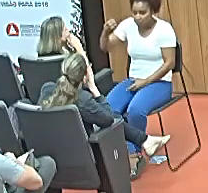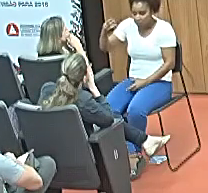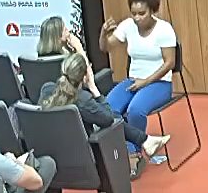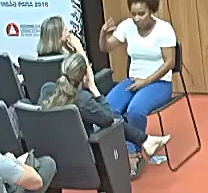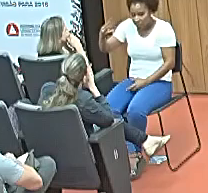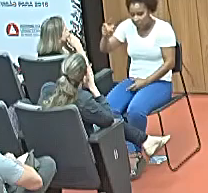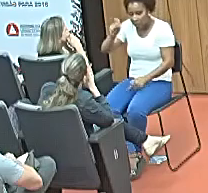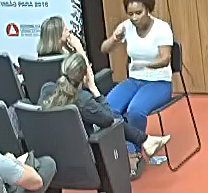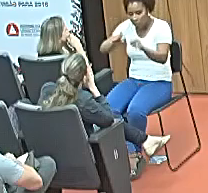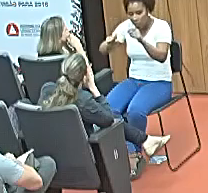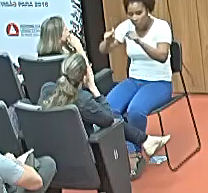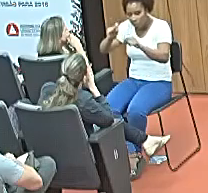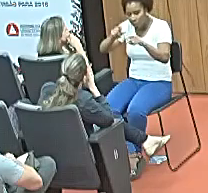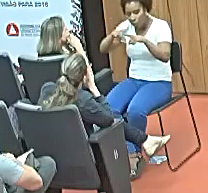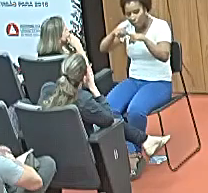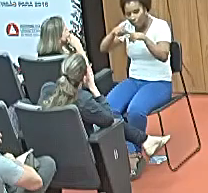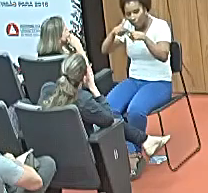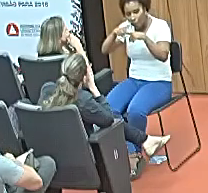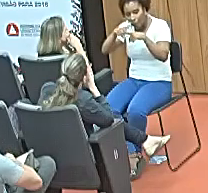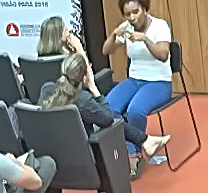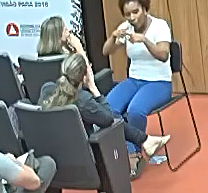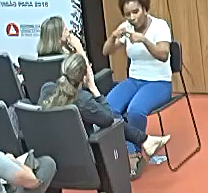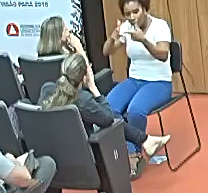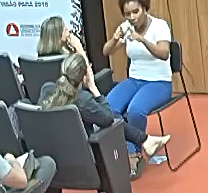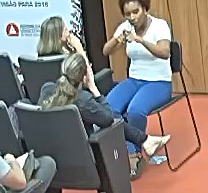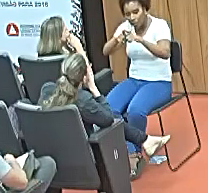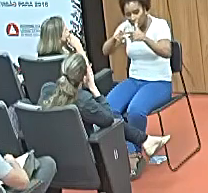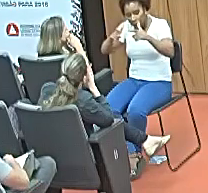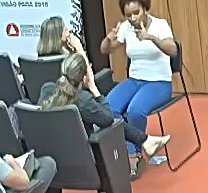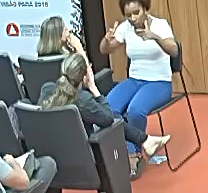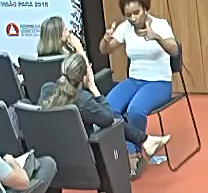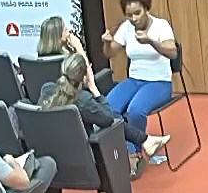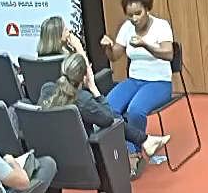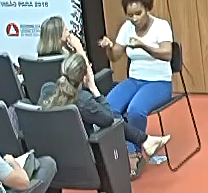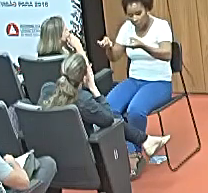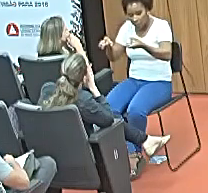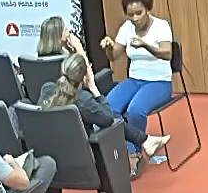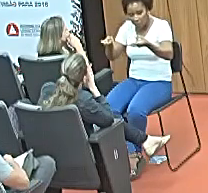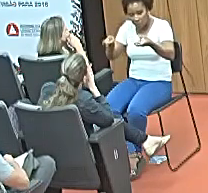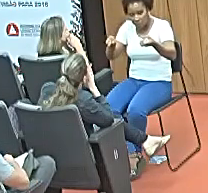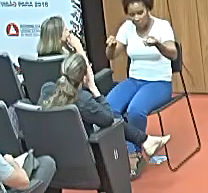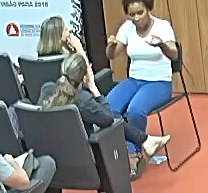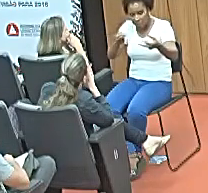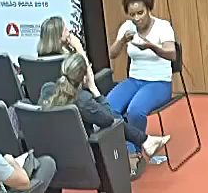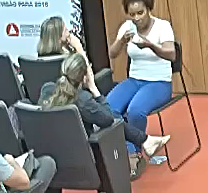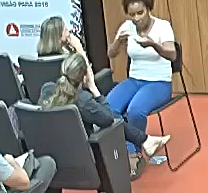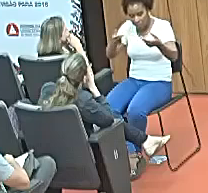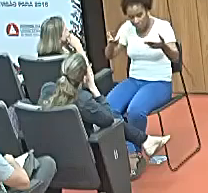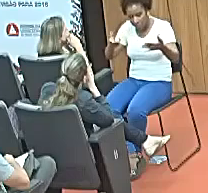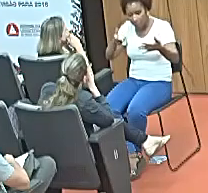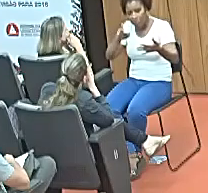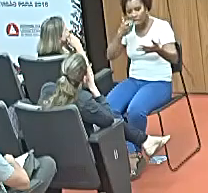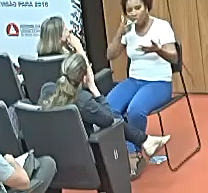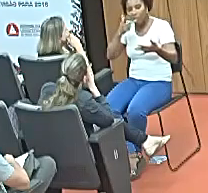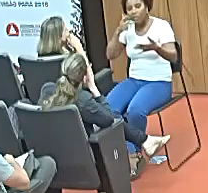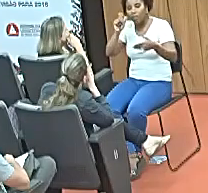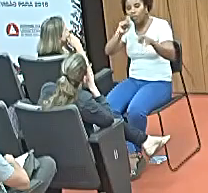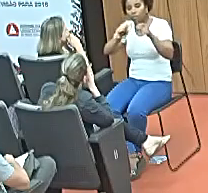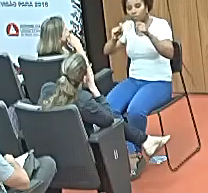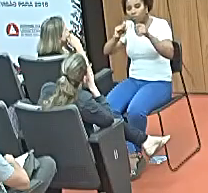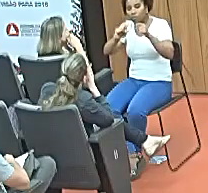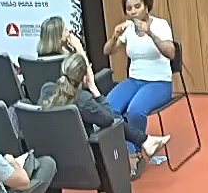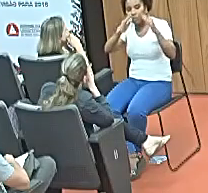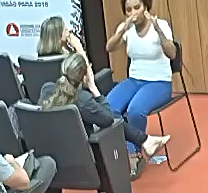dos espaços para comercialização dos produtos com a previsão de realização 16 feiras de economia